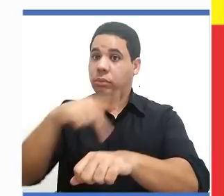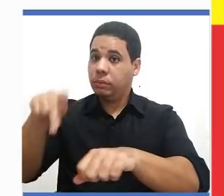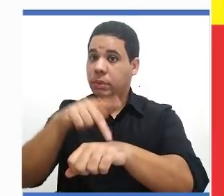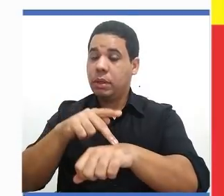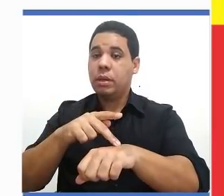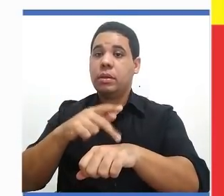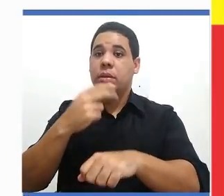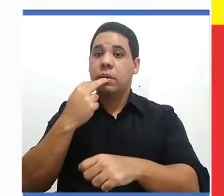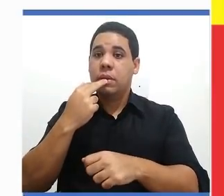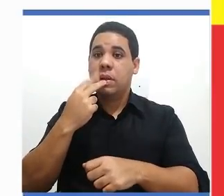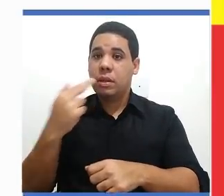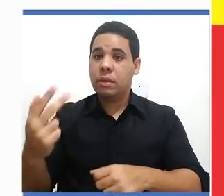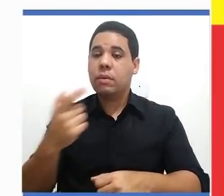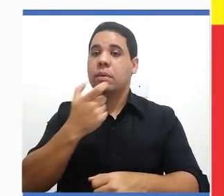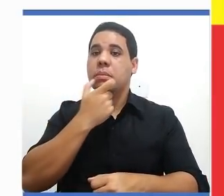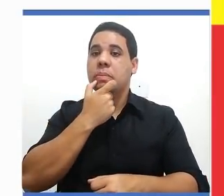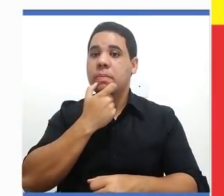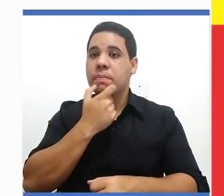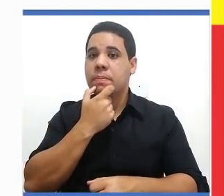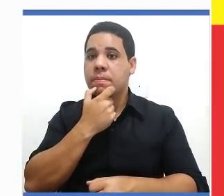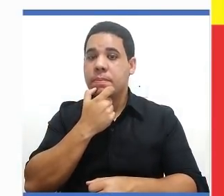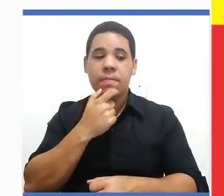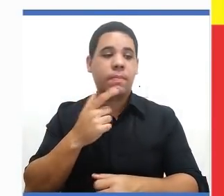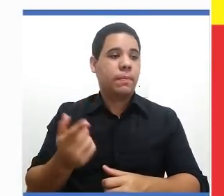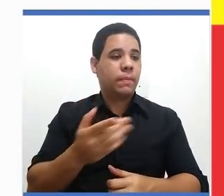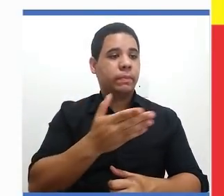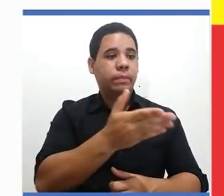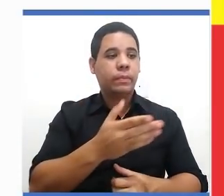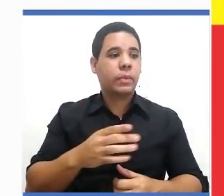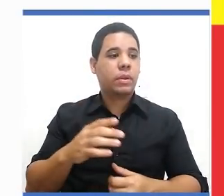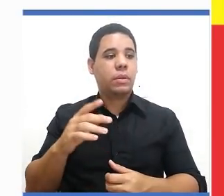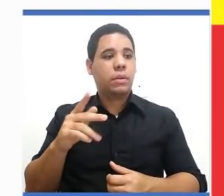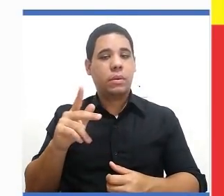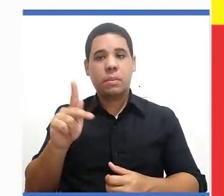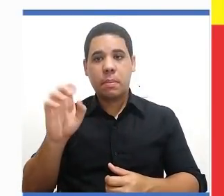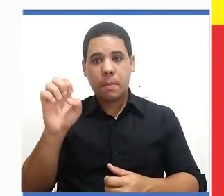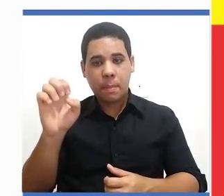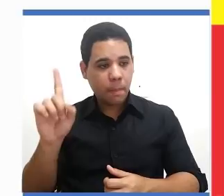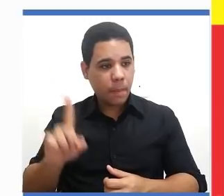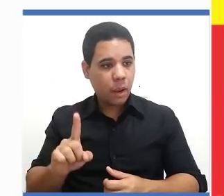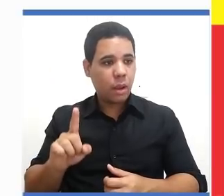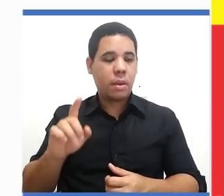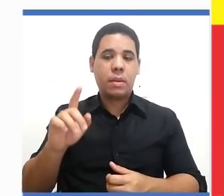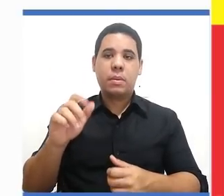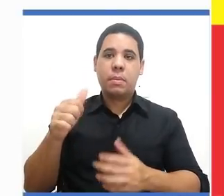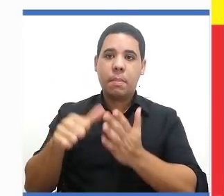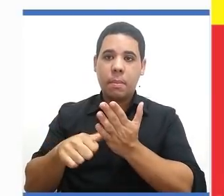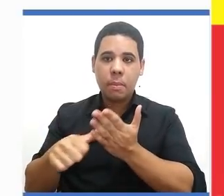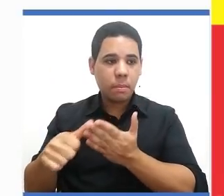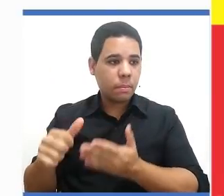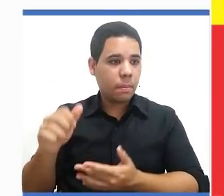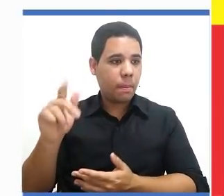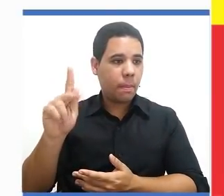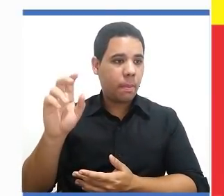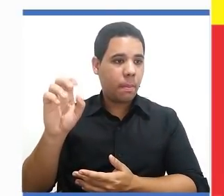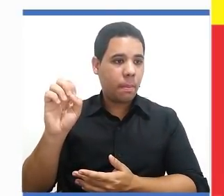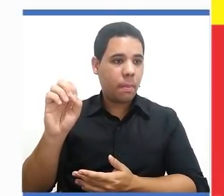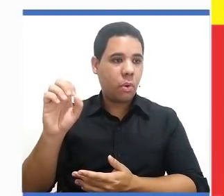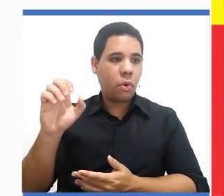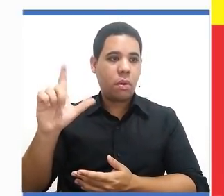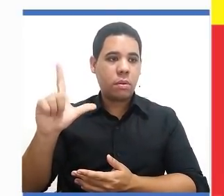decimal. Elas são utilizadas em países de língua inglesa. Veja aí os exemplos. Observe direitinho na tela. A